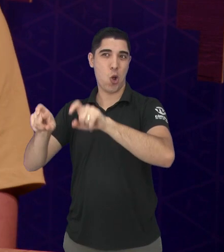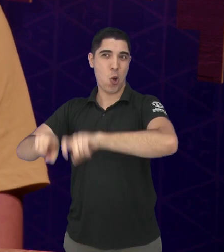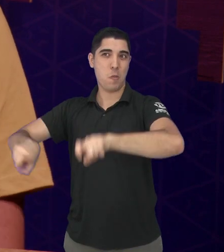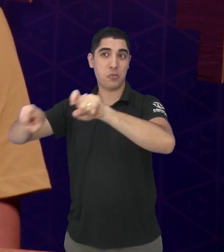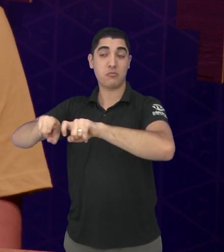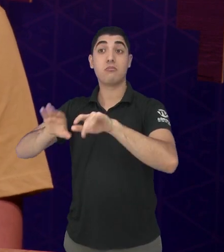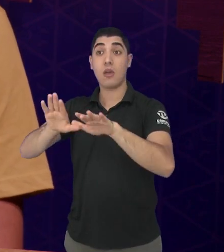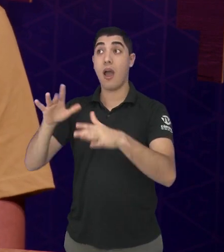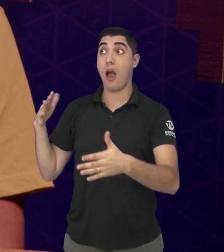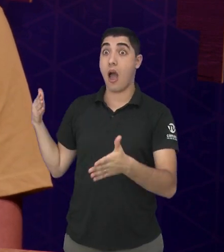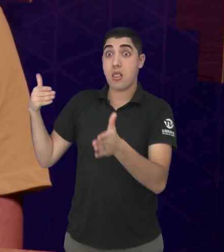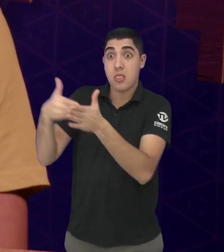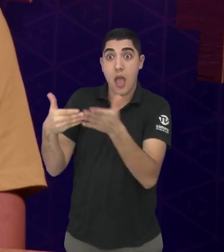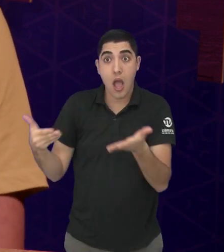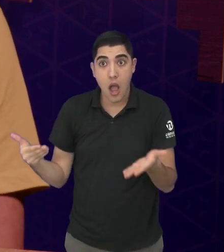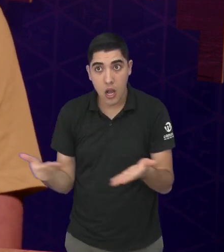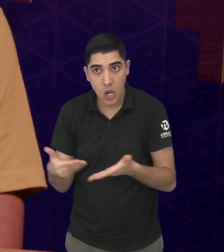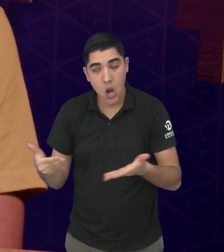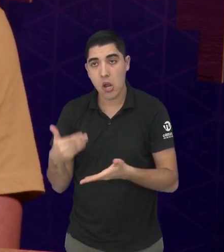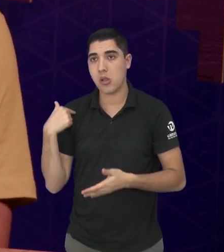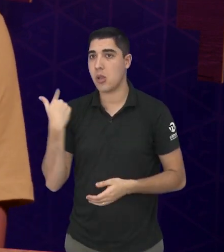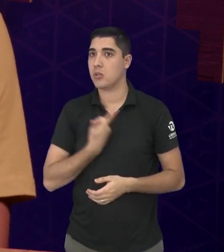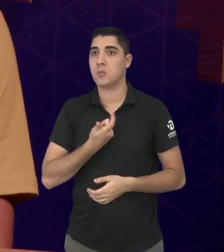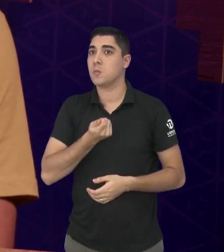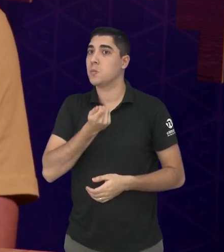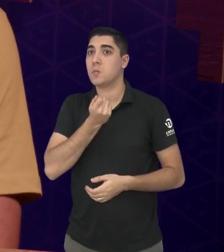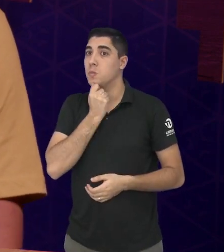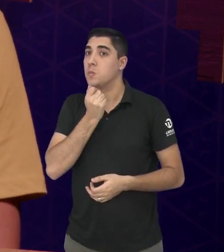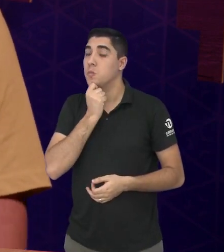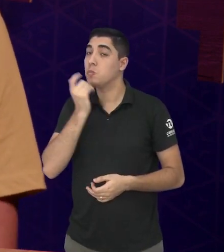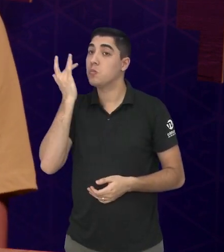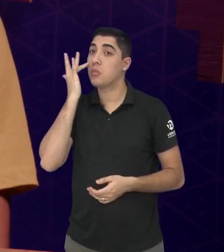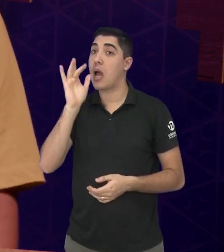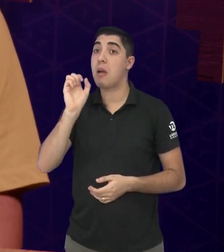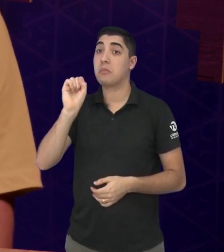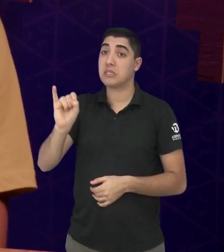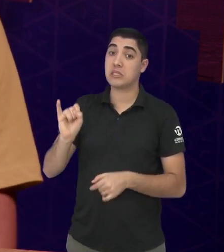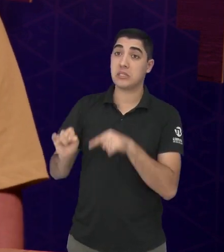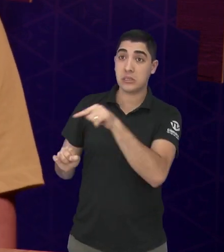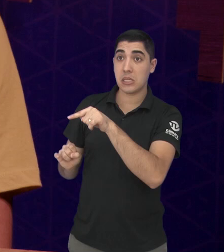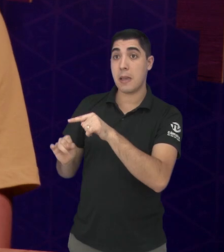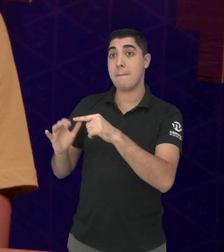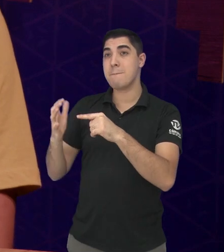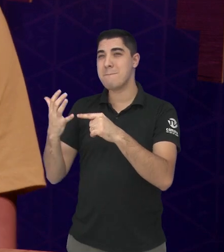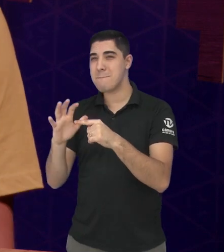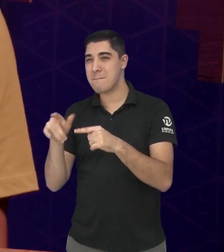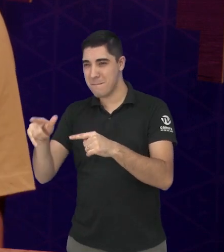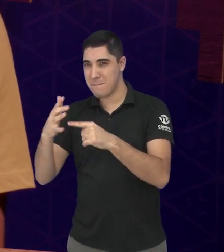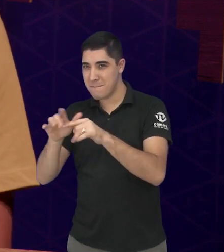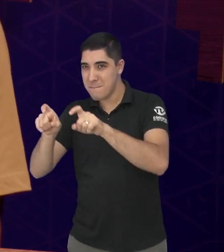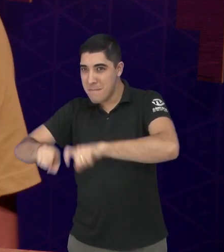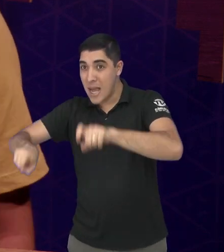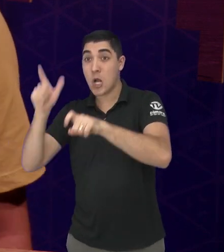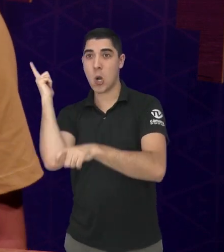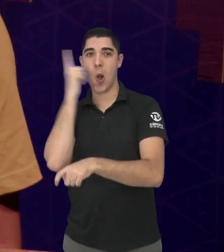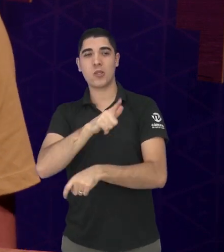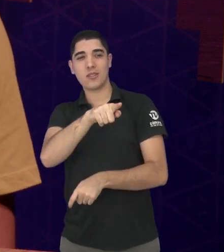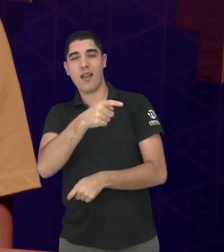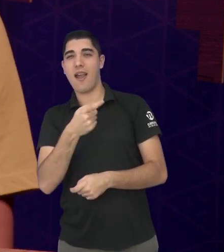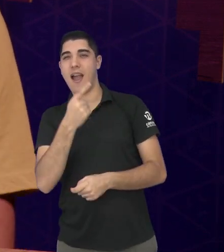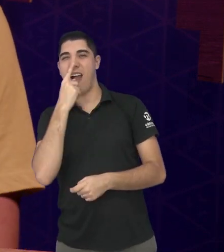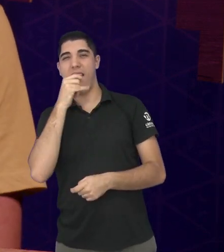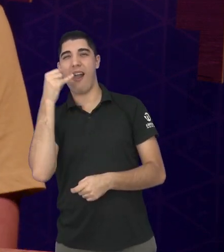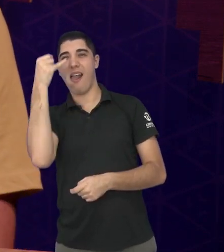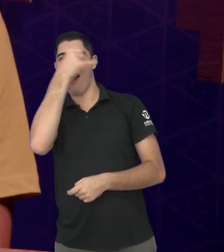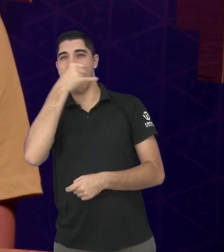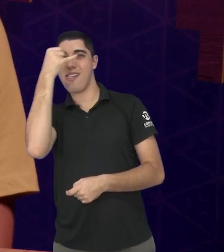E até agora, nenhuma máquina que nós saibamos aí, que tenha tido muita publicidade, ainda não conseguiu enganar muito